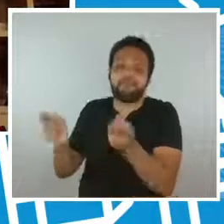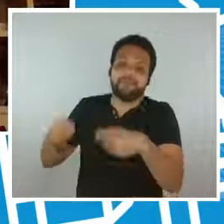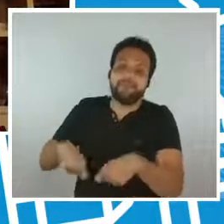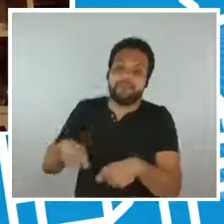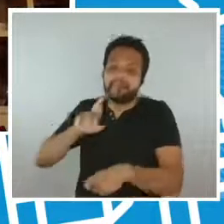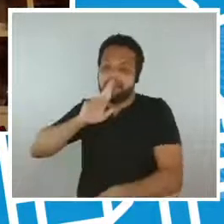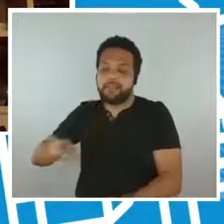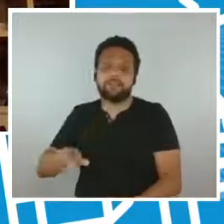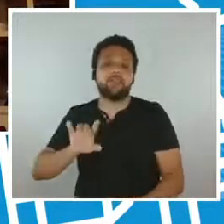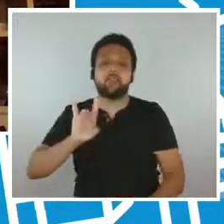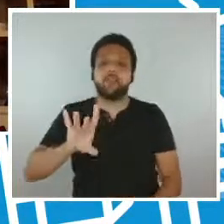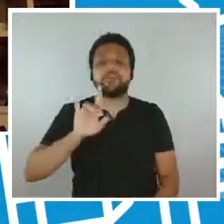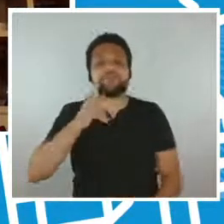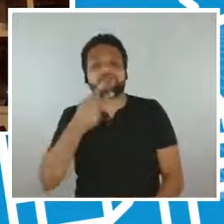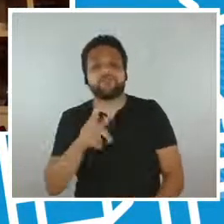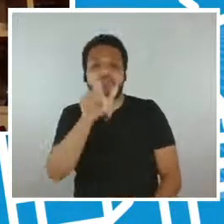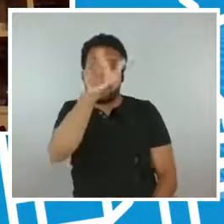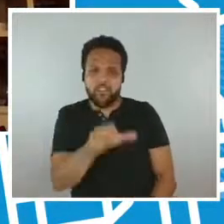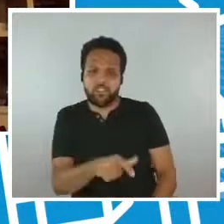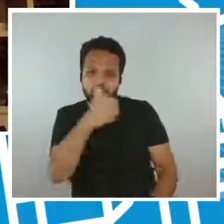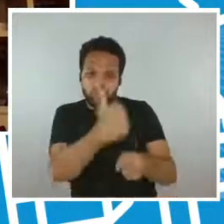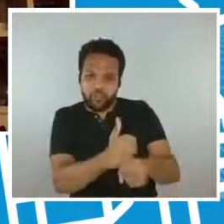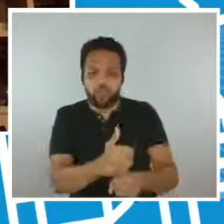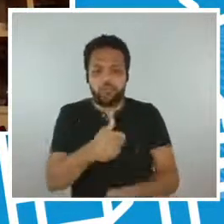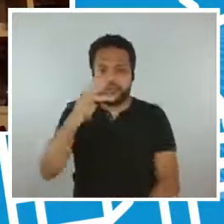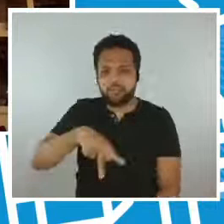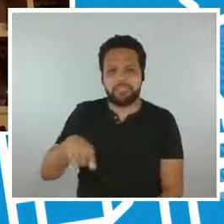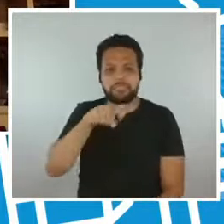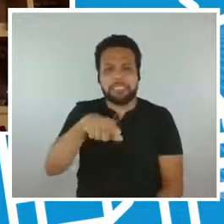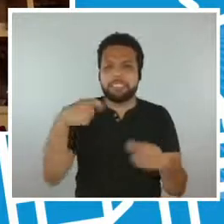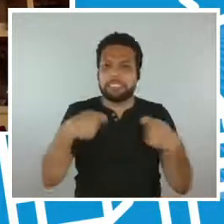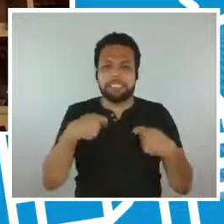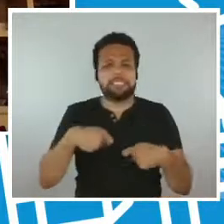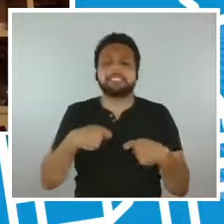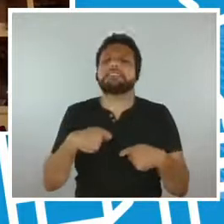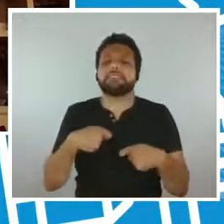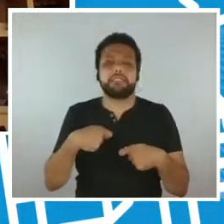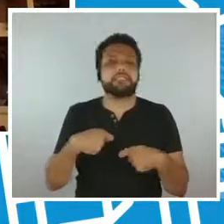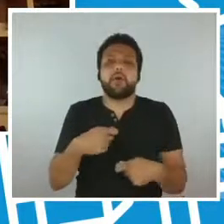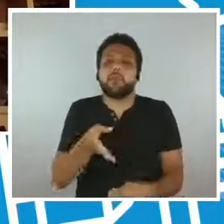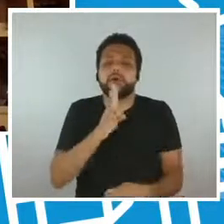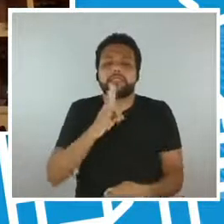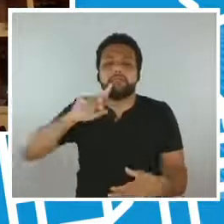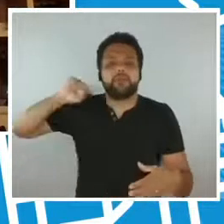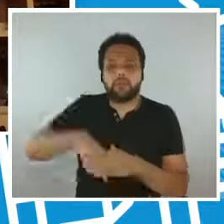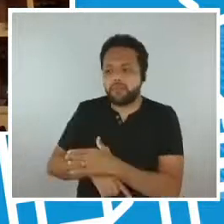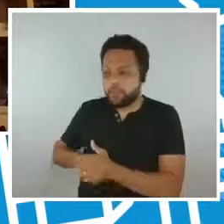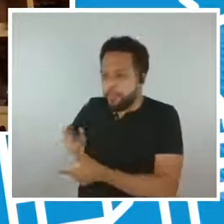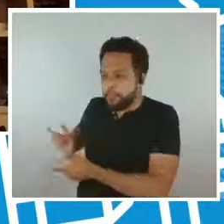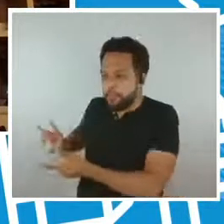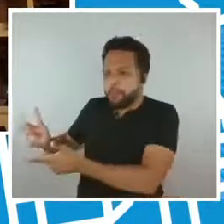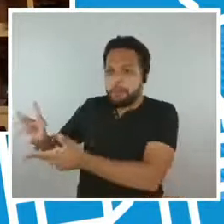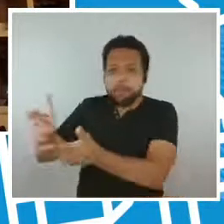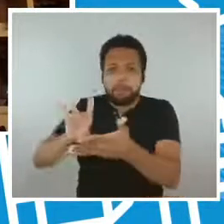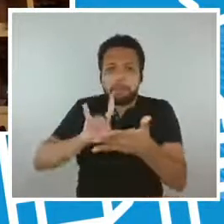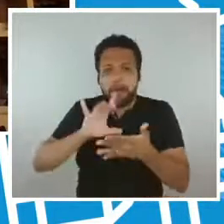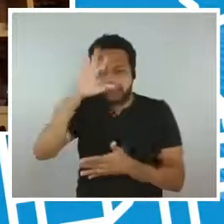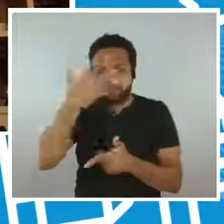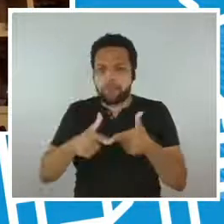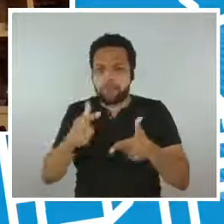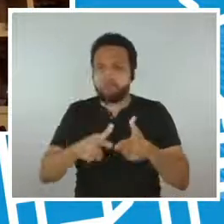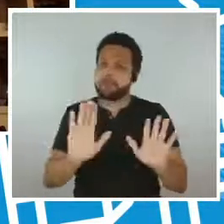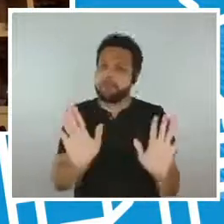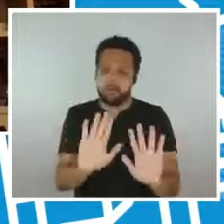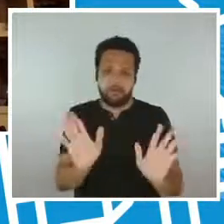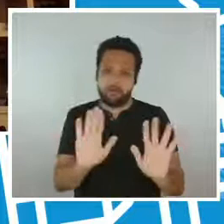você, diretor, ou você, professor, deve ter domínio desse conjunto de coisas e resolver os problemas,